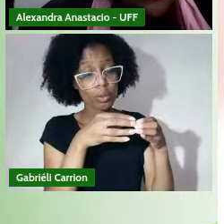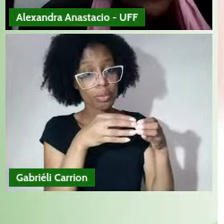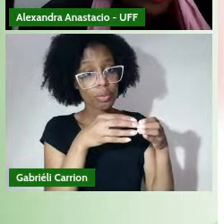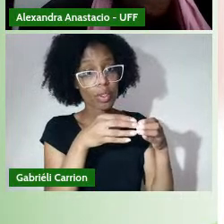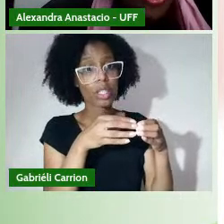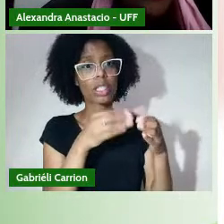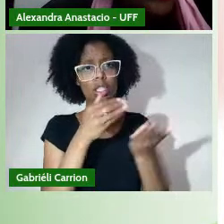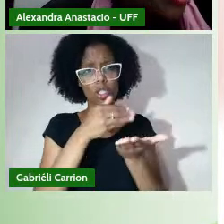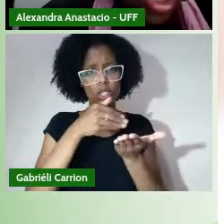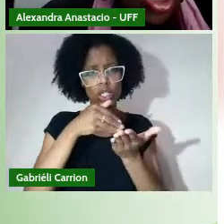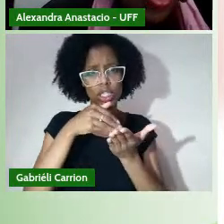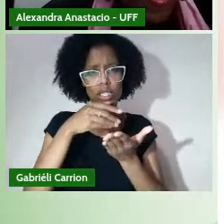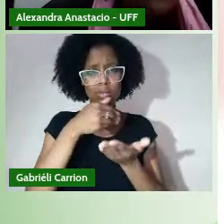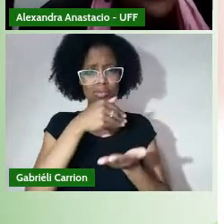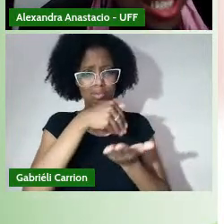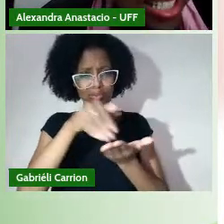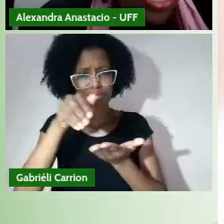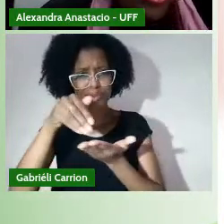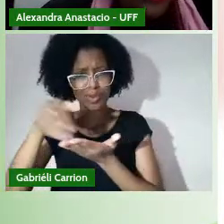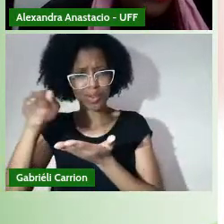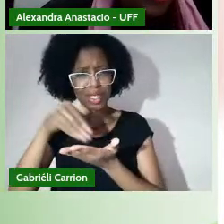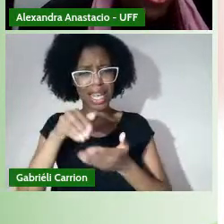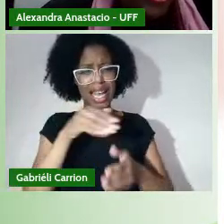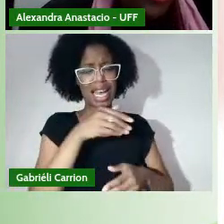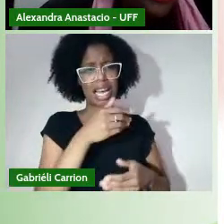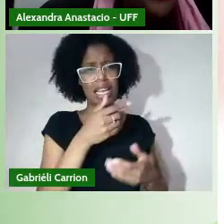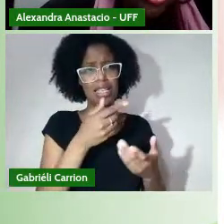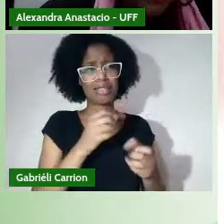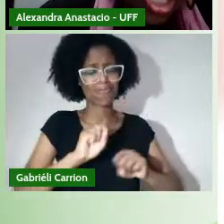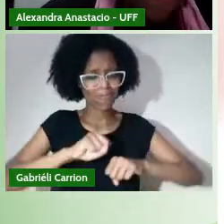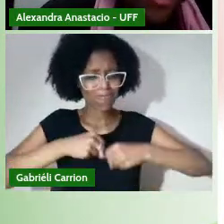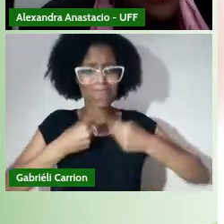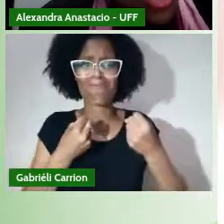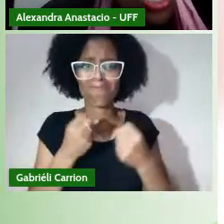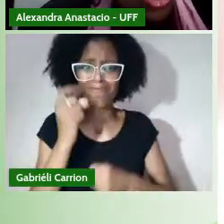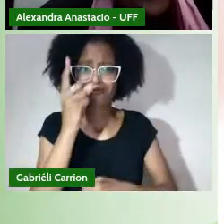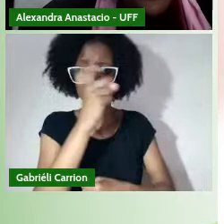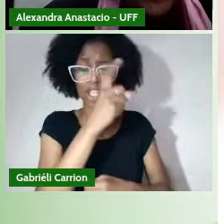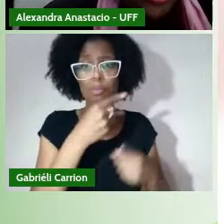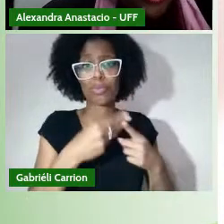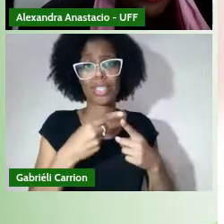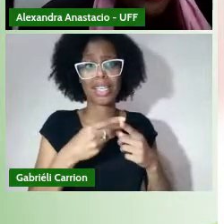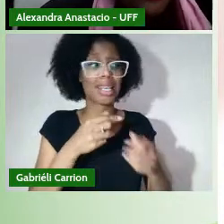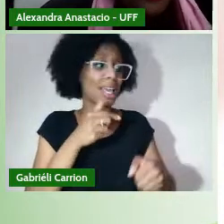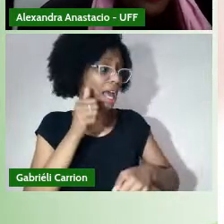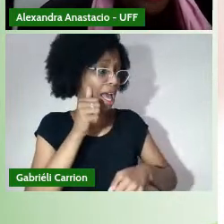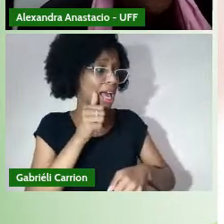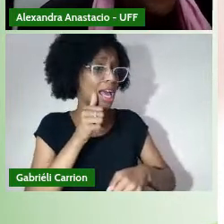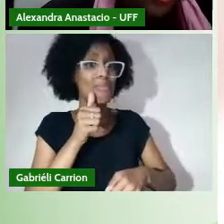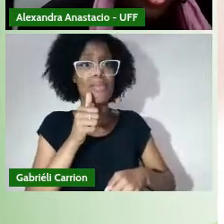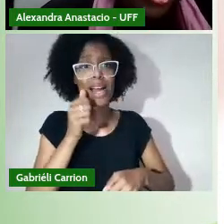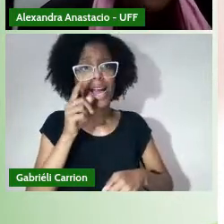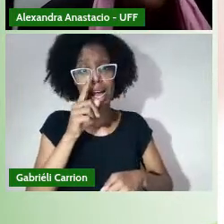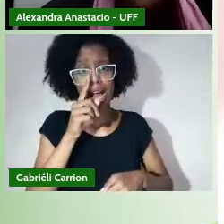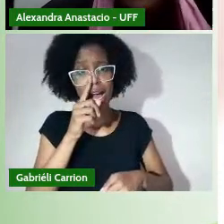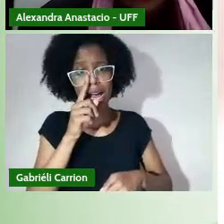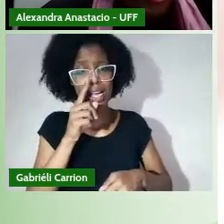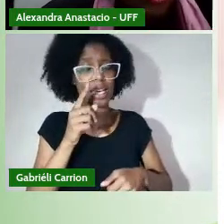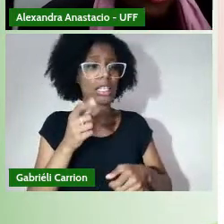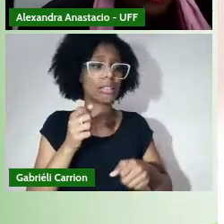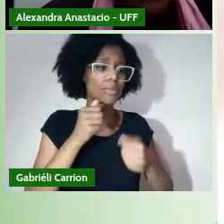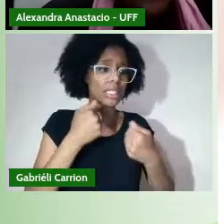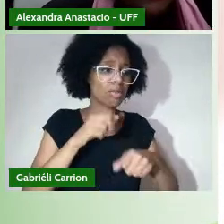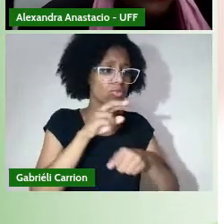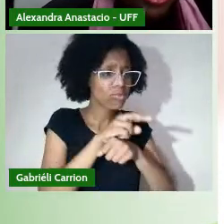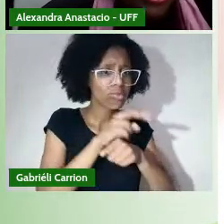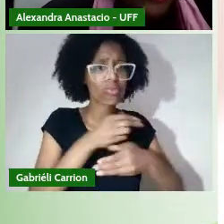excluídos desses espaços tinham para alcançar esses espaços. E aí a gente tem que pensar nas políticas afirmativas e nas